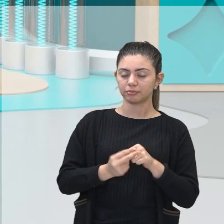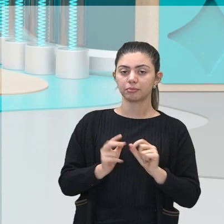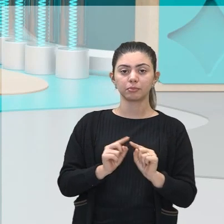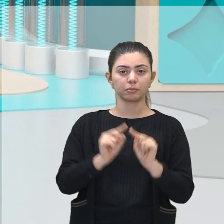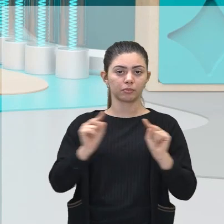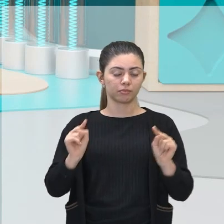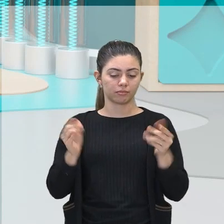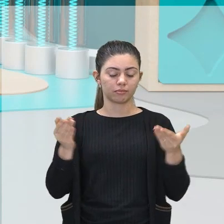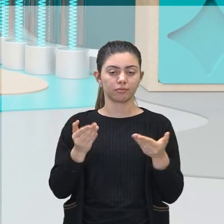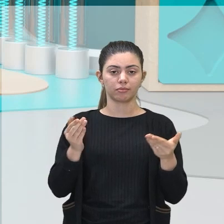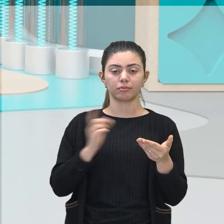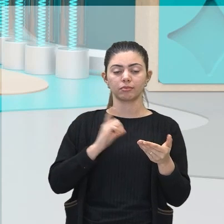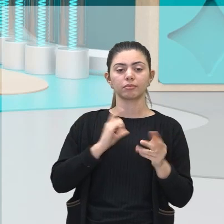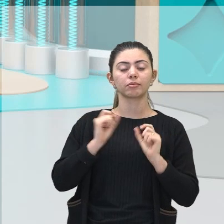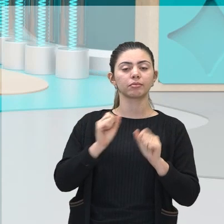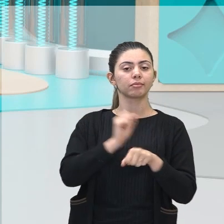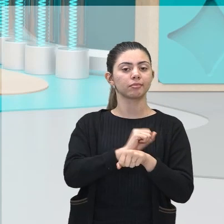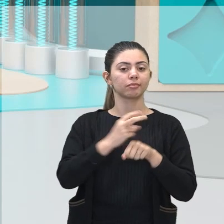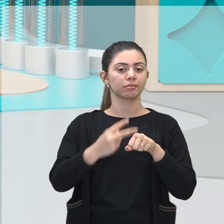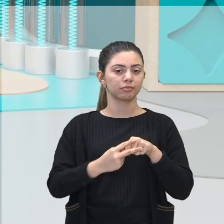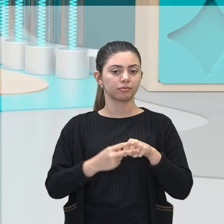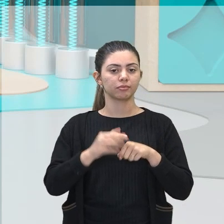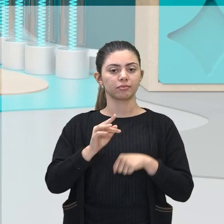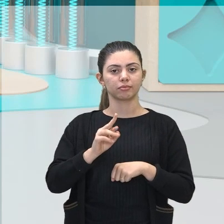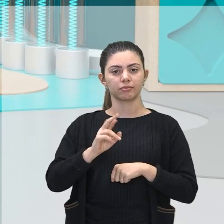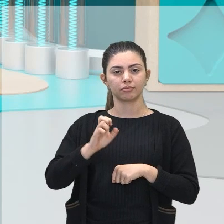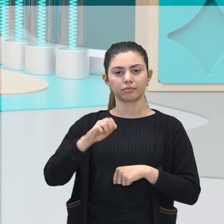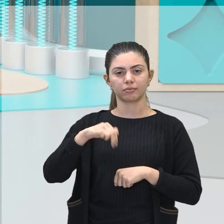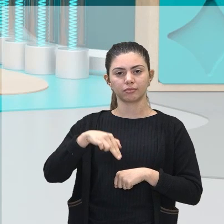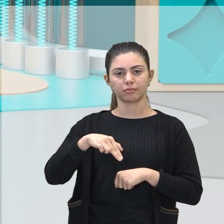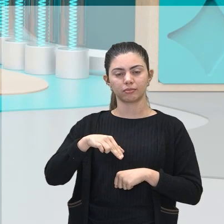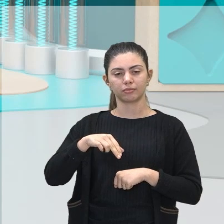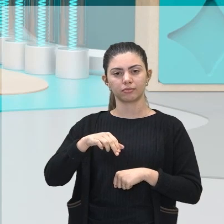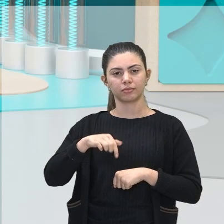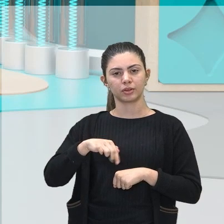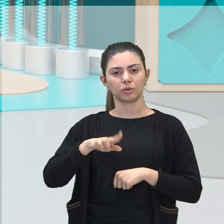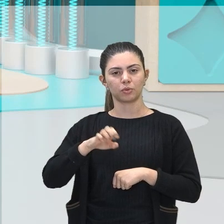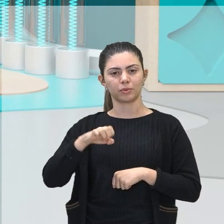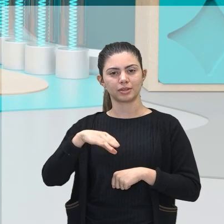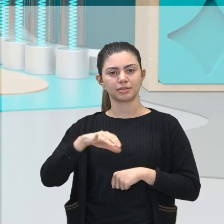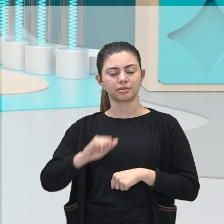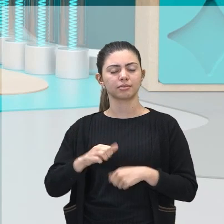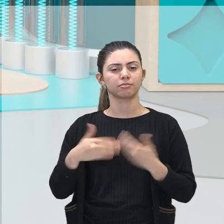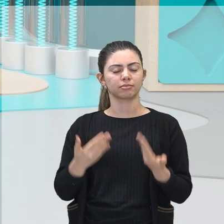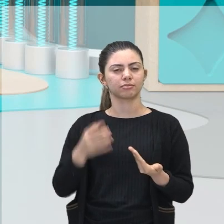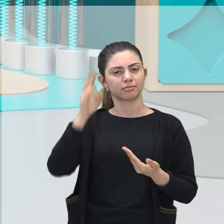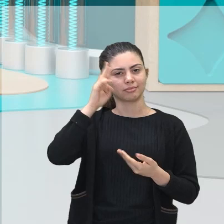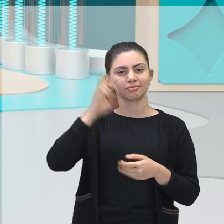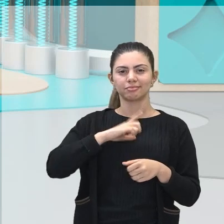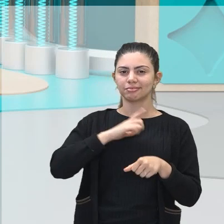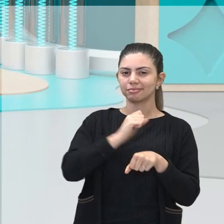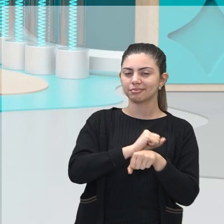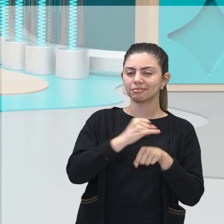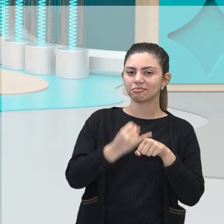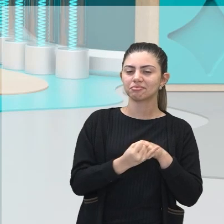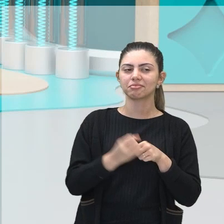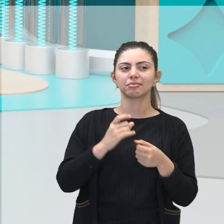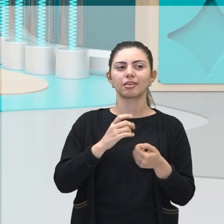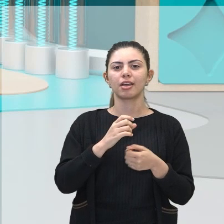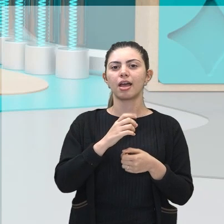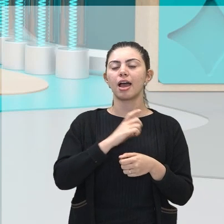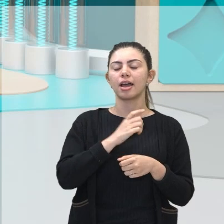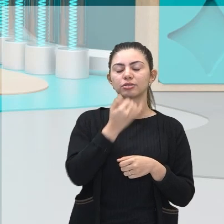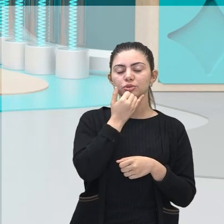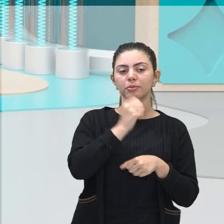os advérbios de frequência. Lembrem que um advérbio sempre vai expressar várias ideias, como nós falamos, né?